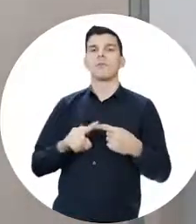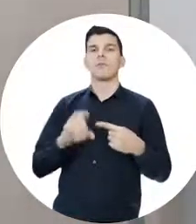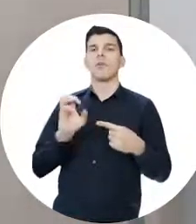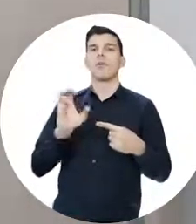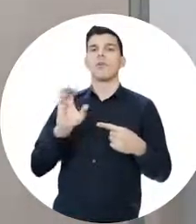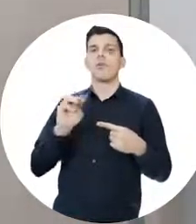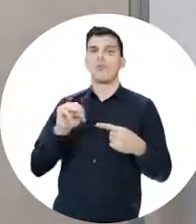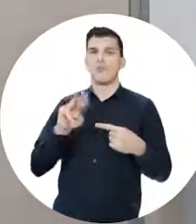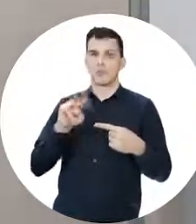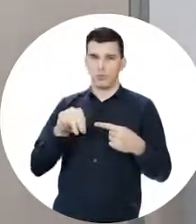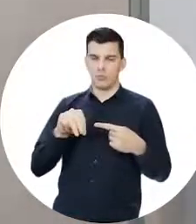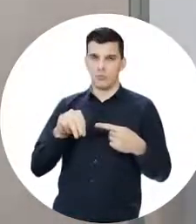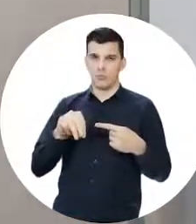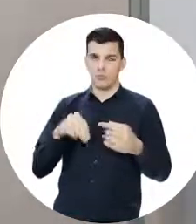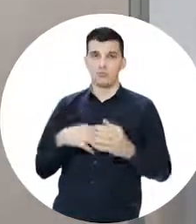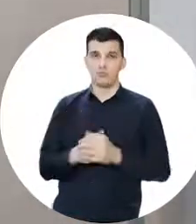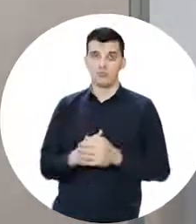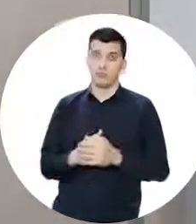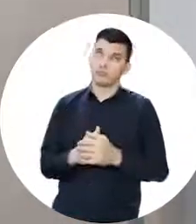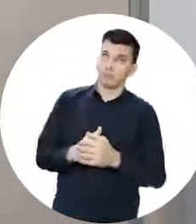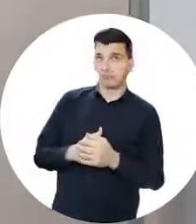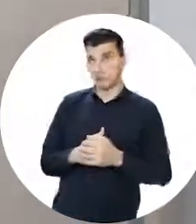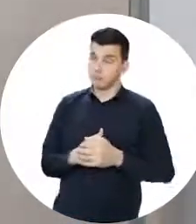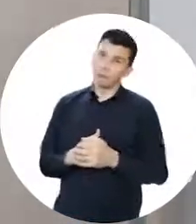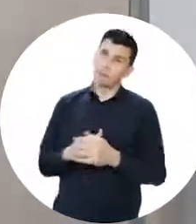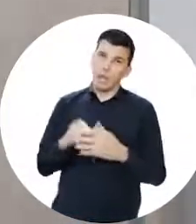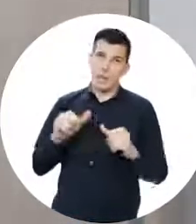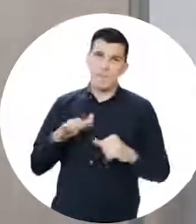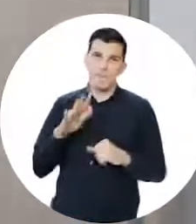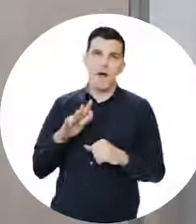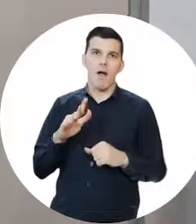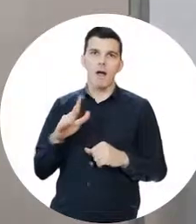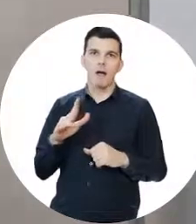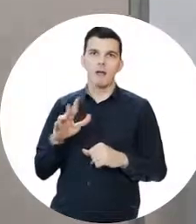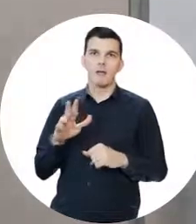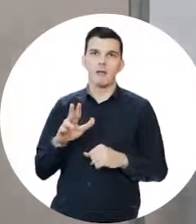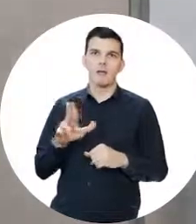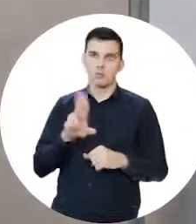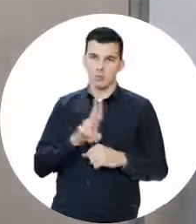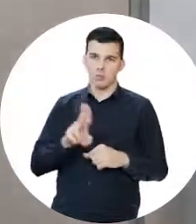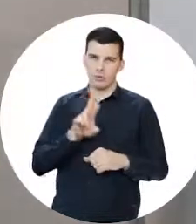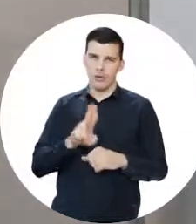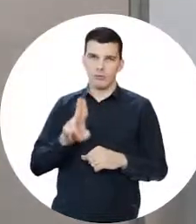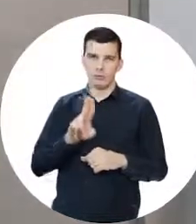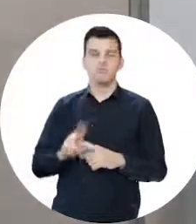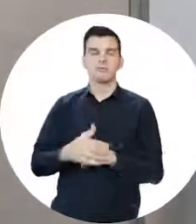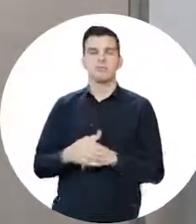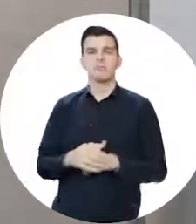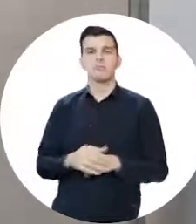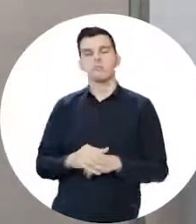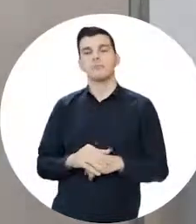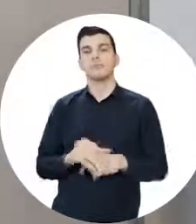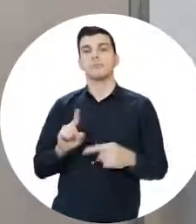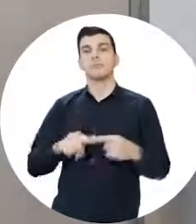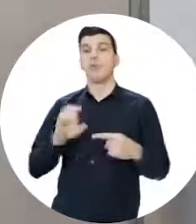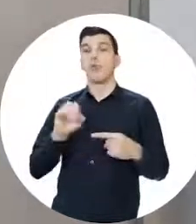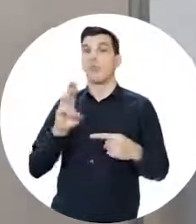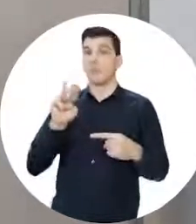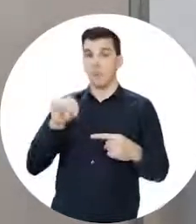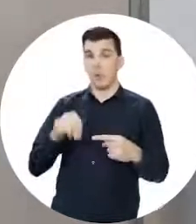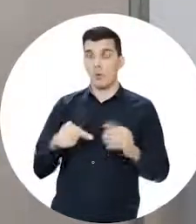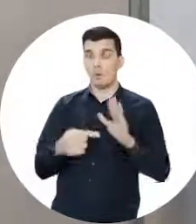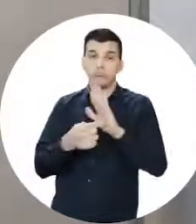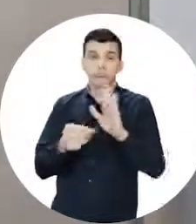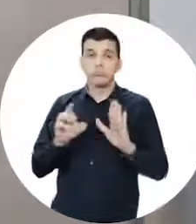comum. Talvez a concentração mais comumente utilizada no dia a dia. A concentração comum, pessoal,